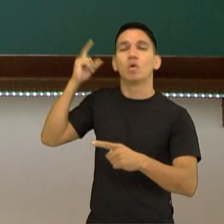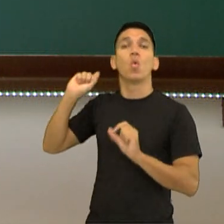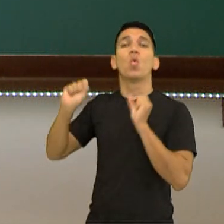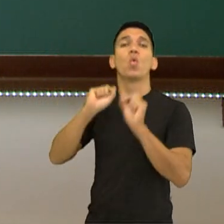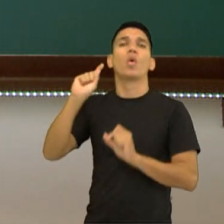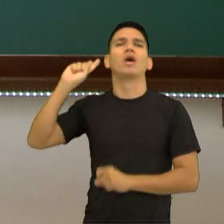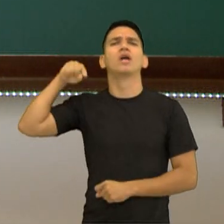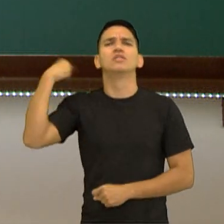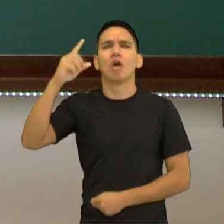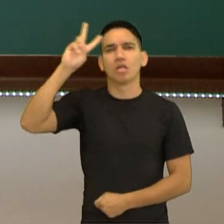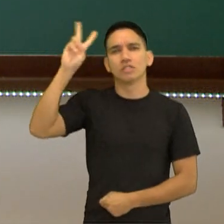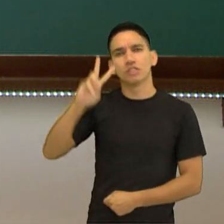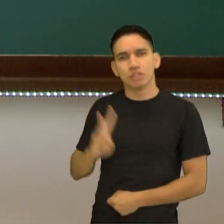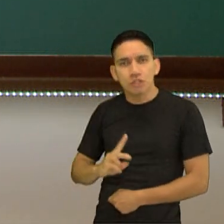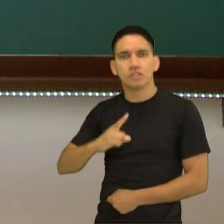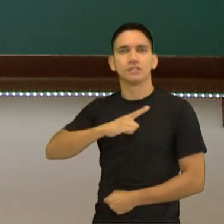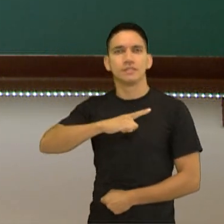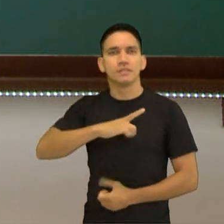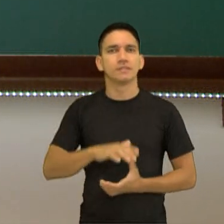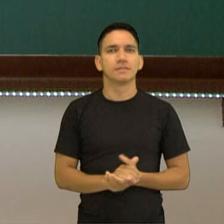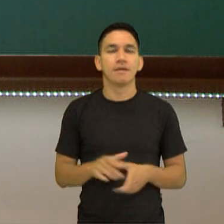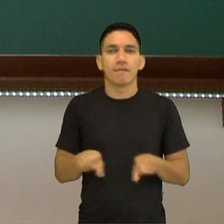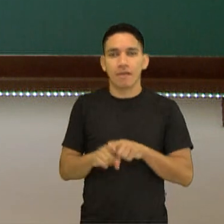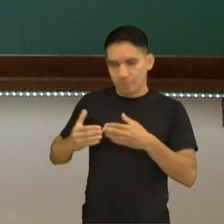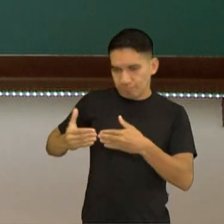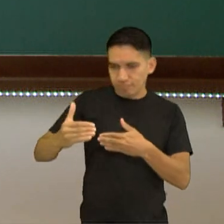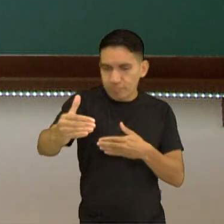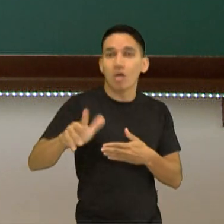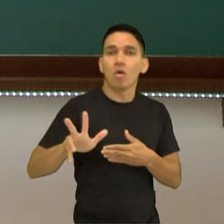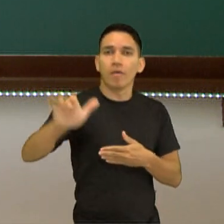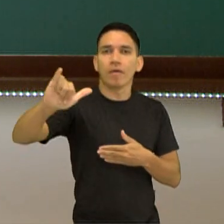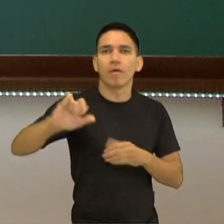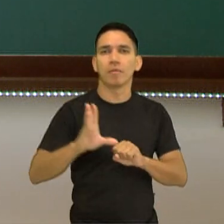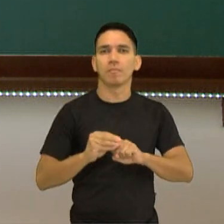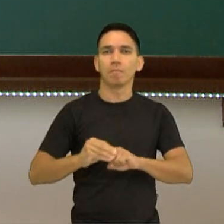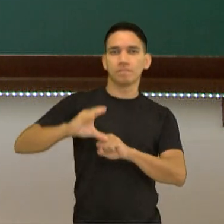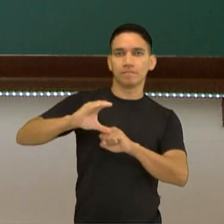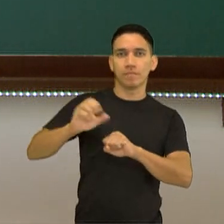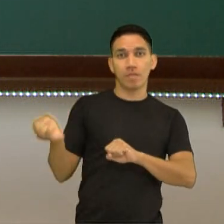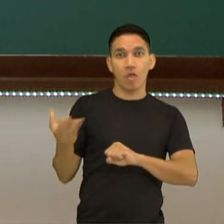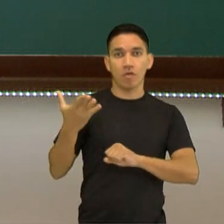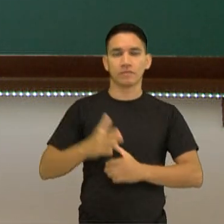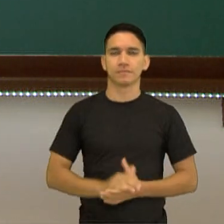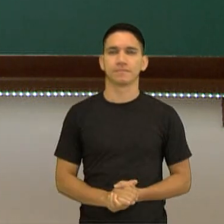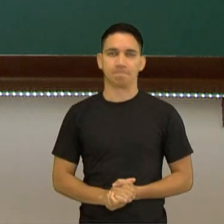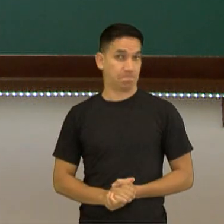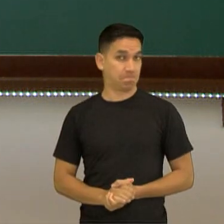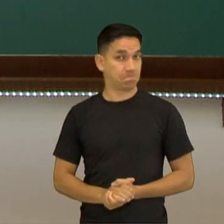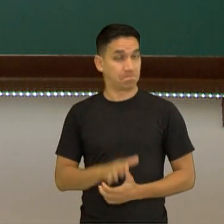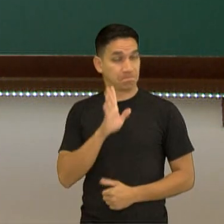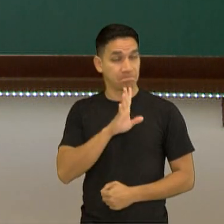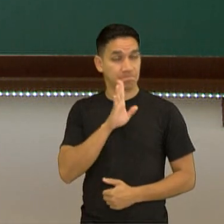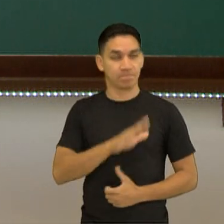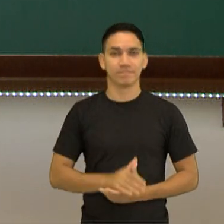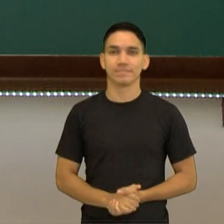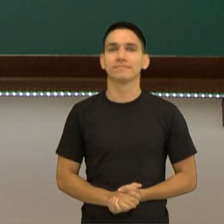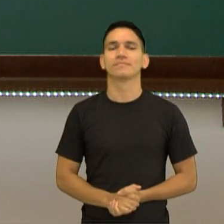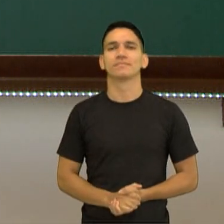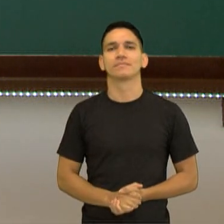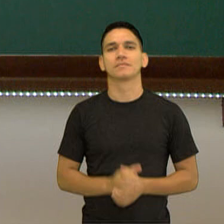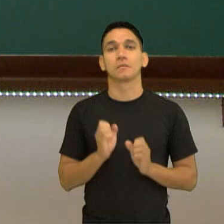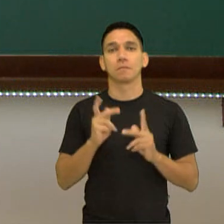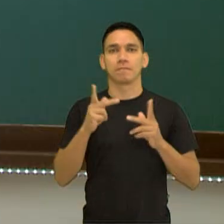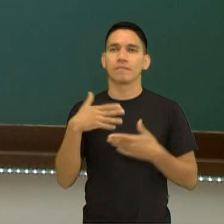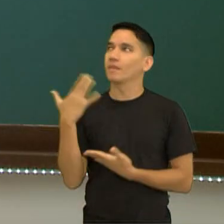aconteceu na nossa história, e dali a gente tira novos conhecimentos. Bacana, não é? Beleza.